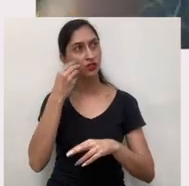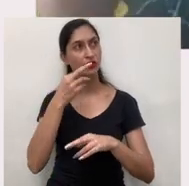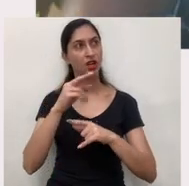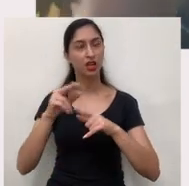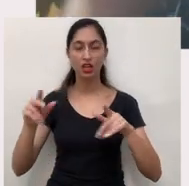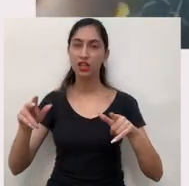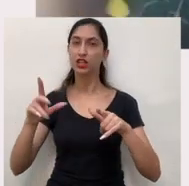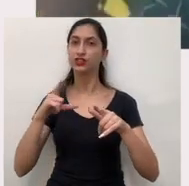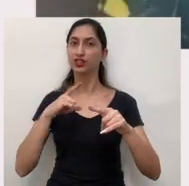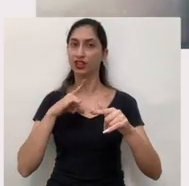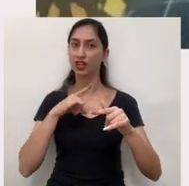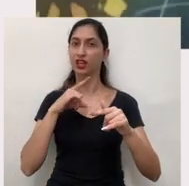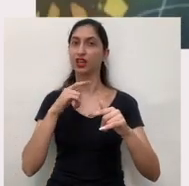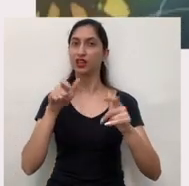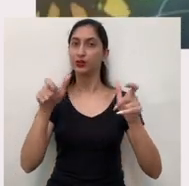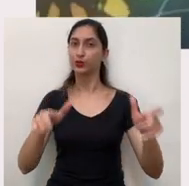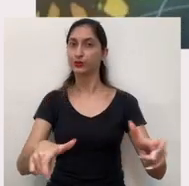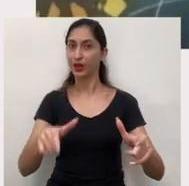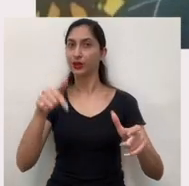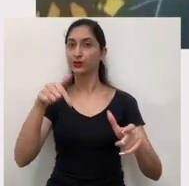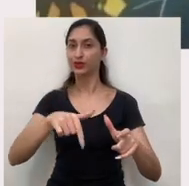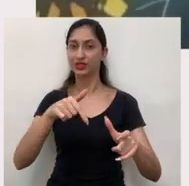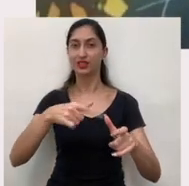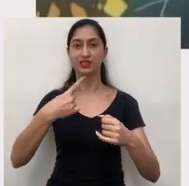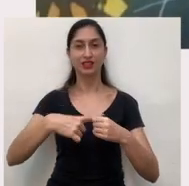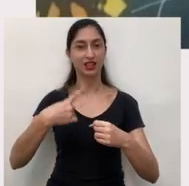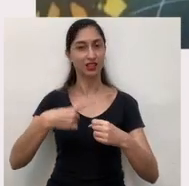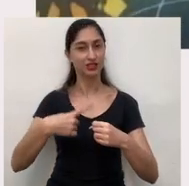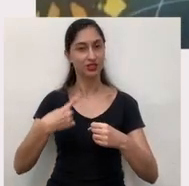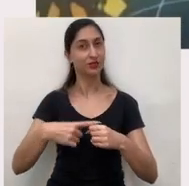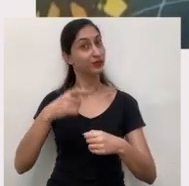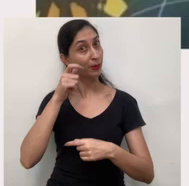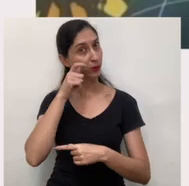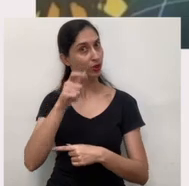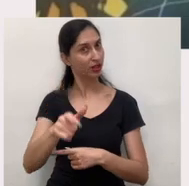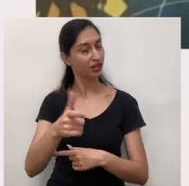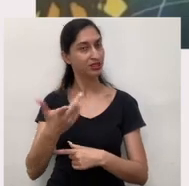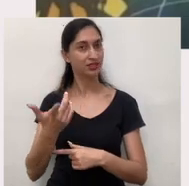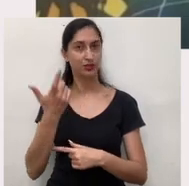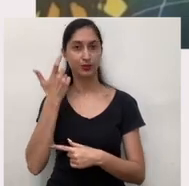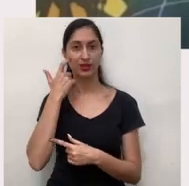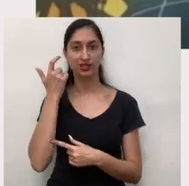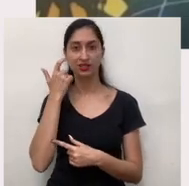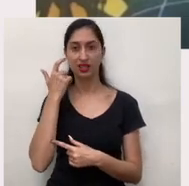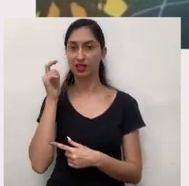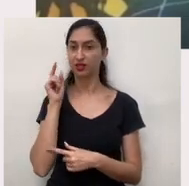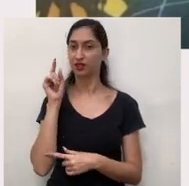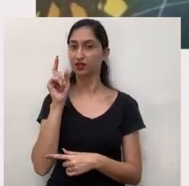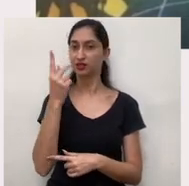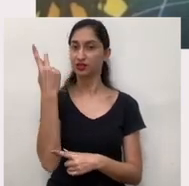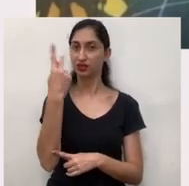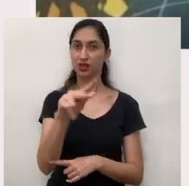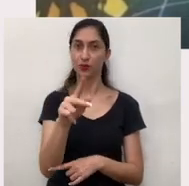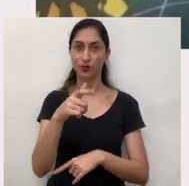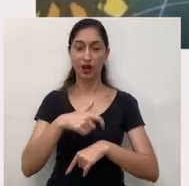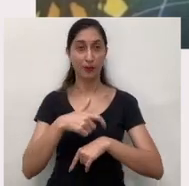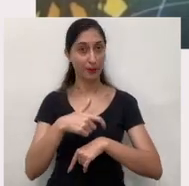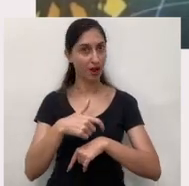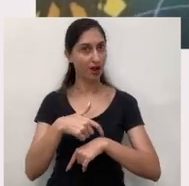distintas camadas, né? Do espaço urbano. E aí eu acho muito interessante pensar essa perspectiva do seu